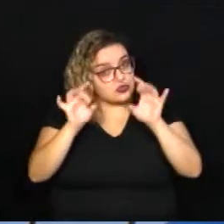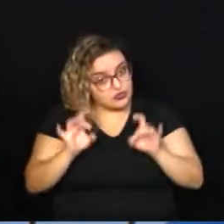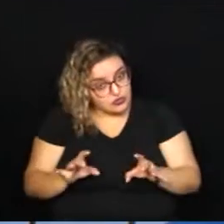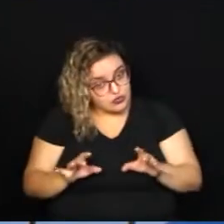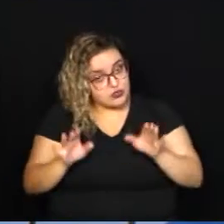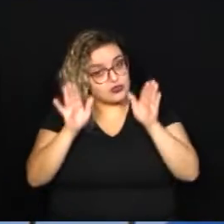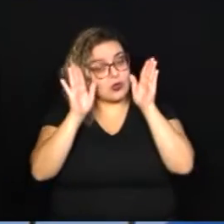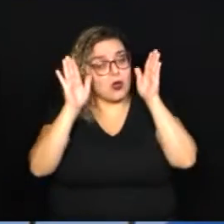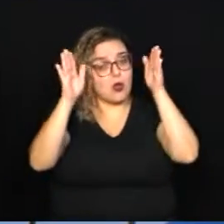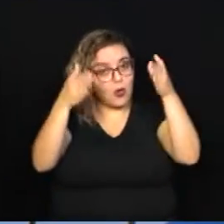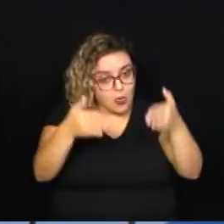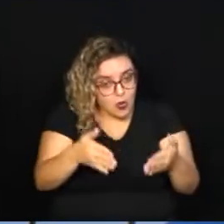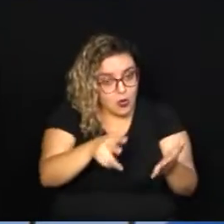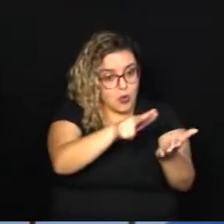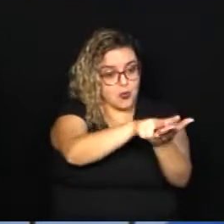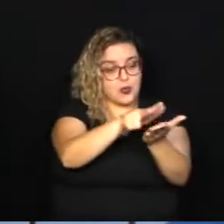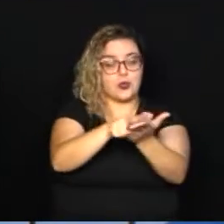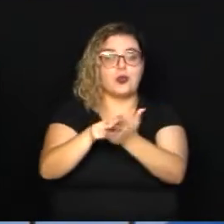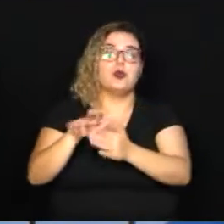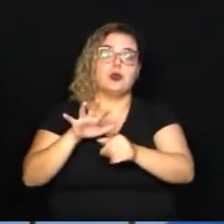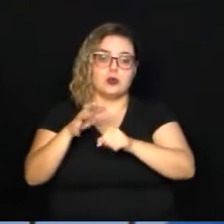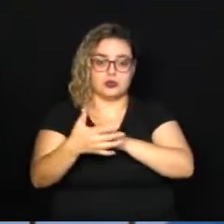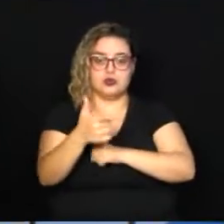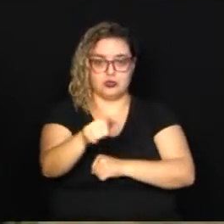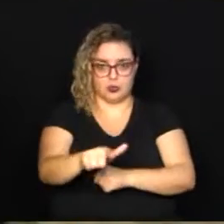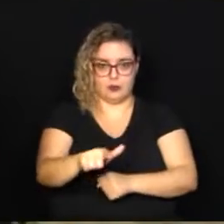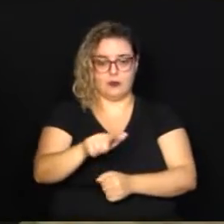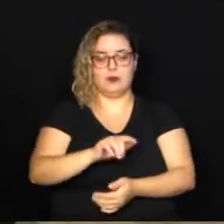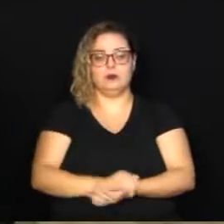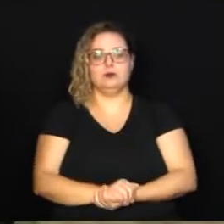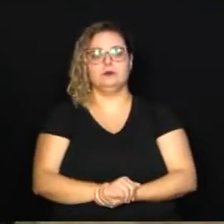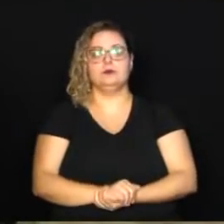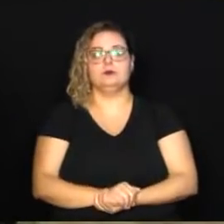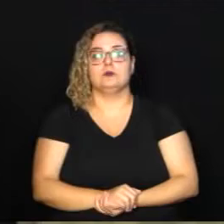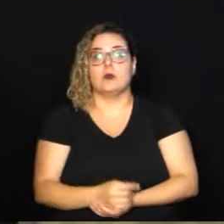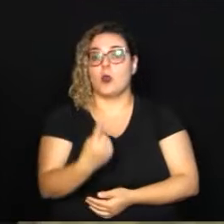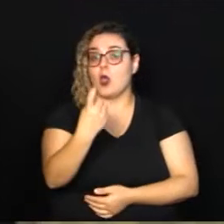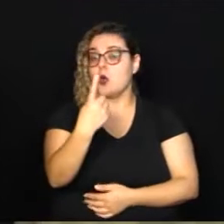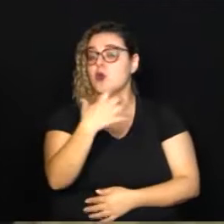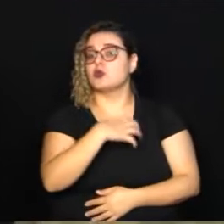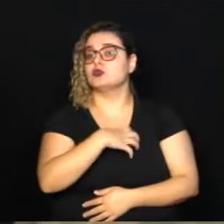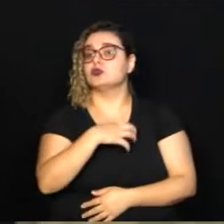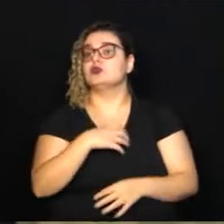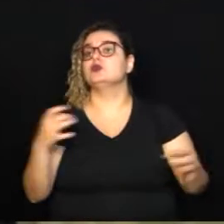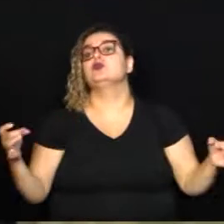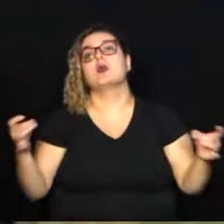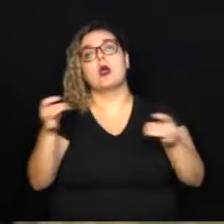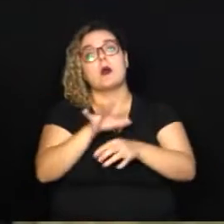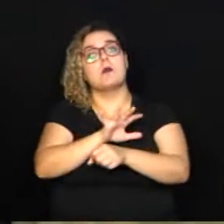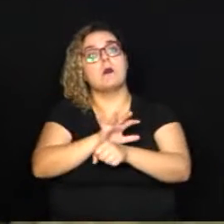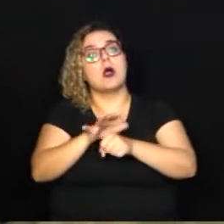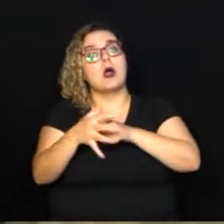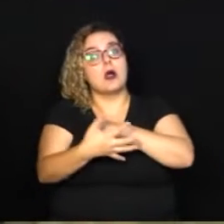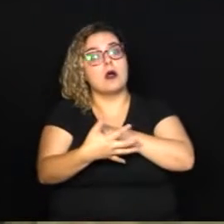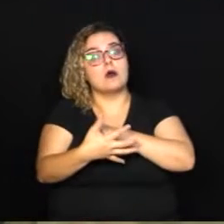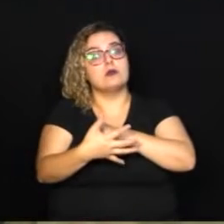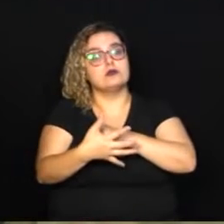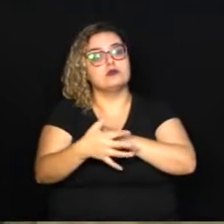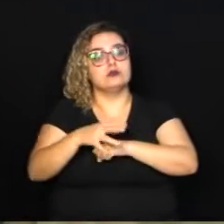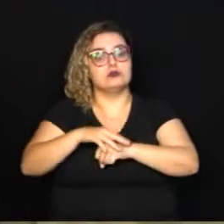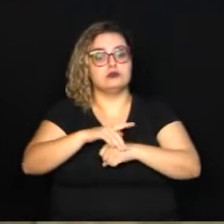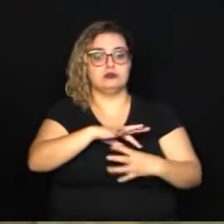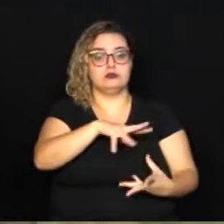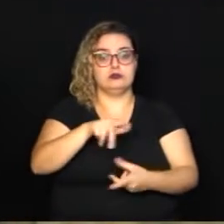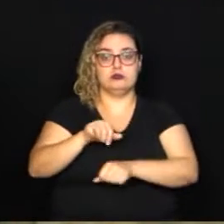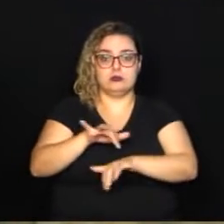para o atendimento com leitos da Covid-19. Só uma maneira da gente acabar com a pandemia, que é se